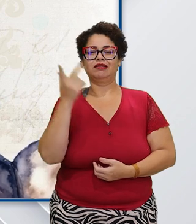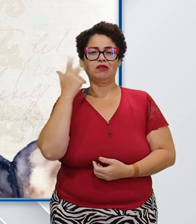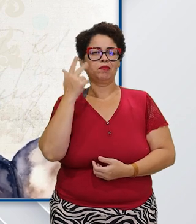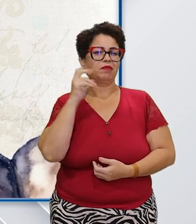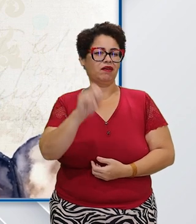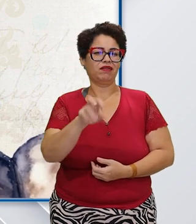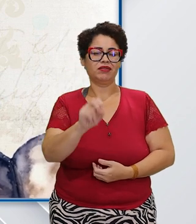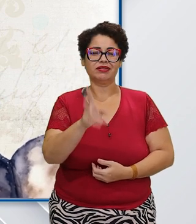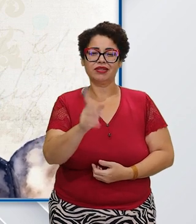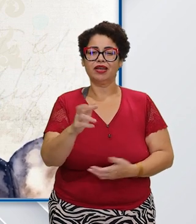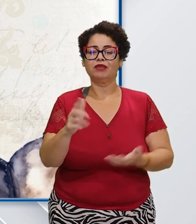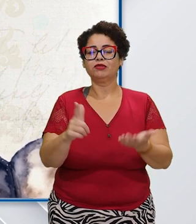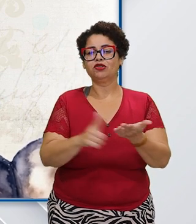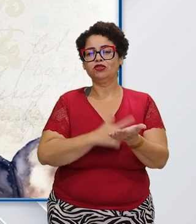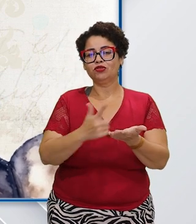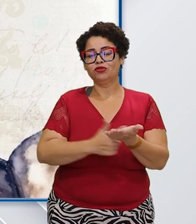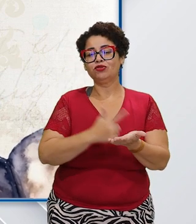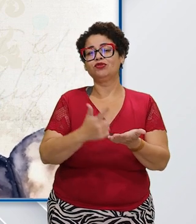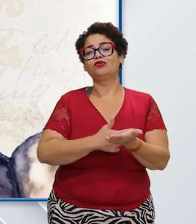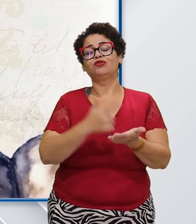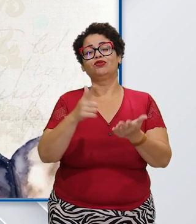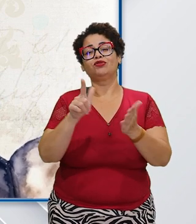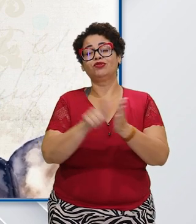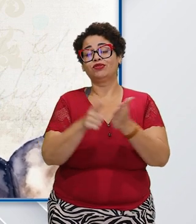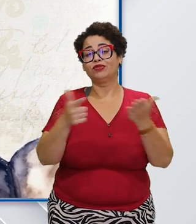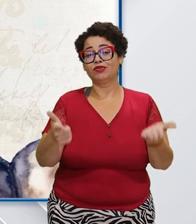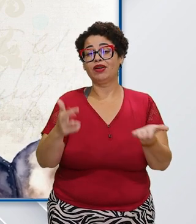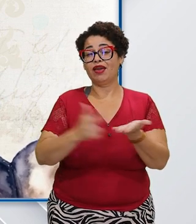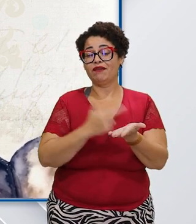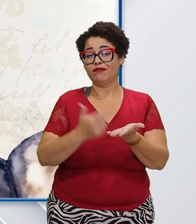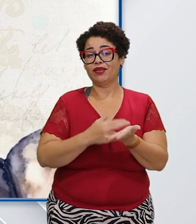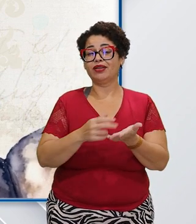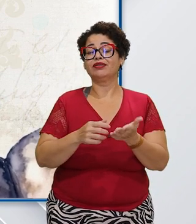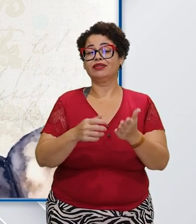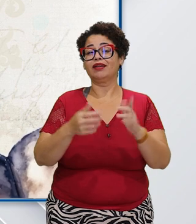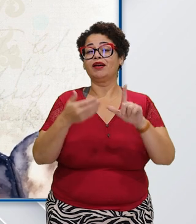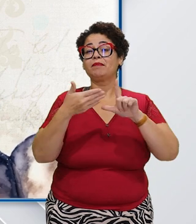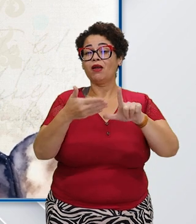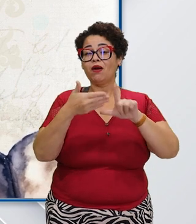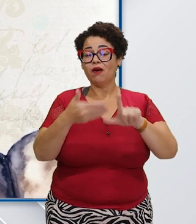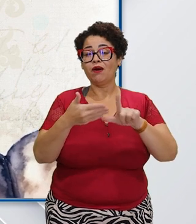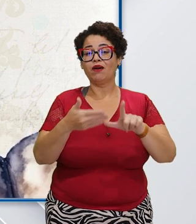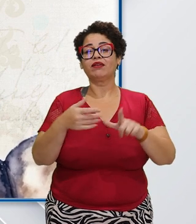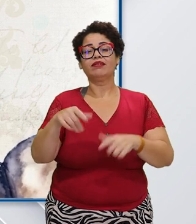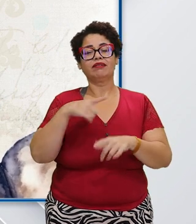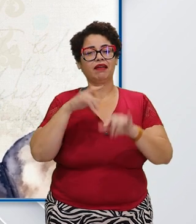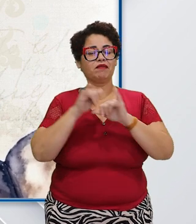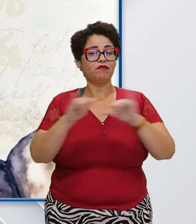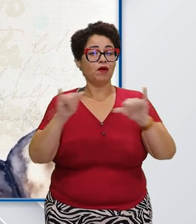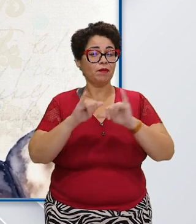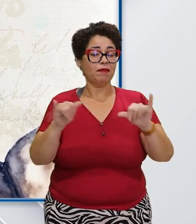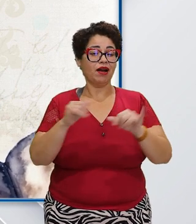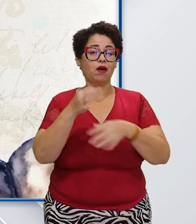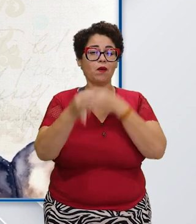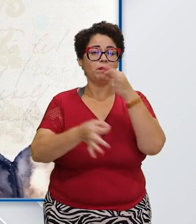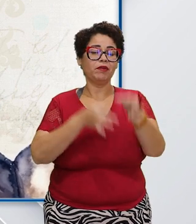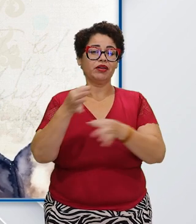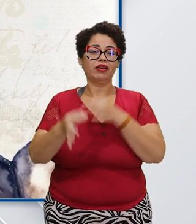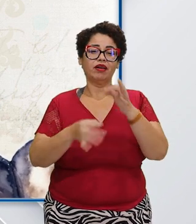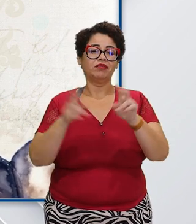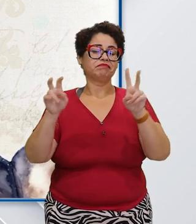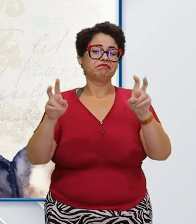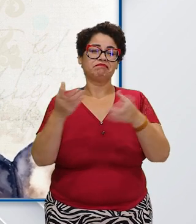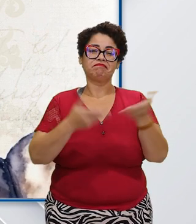jornais revistas blogs e é utilizado para influenciar ou informar a opinião pública sobre